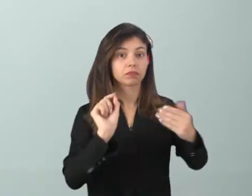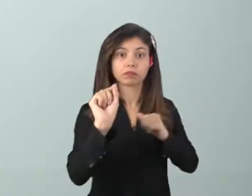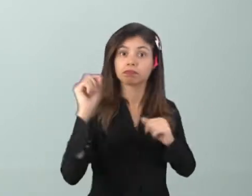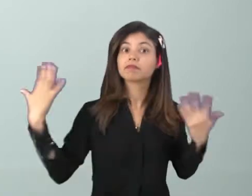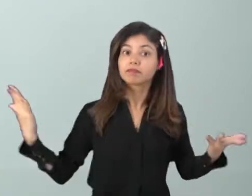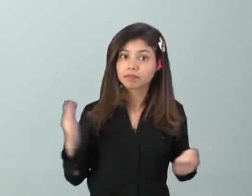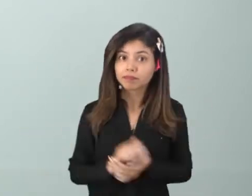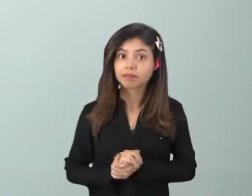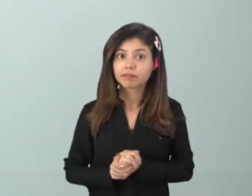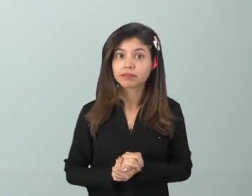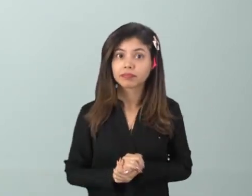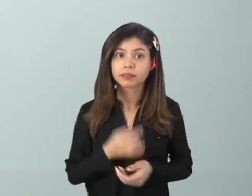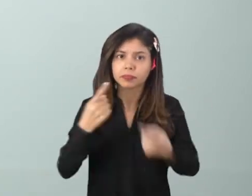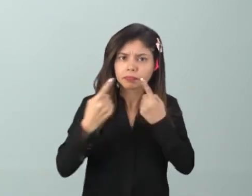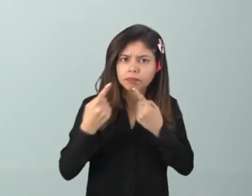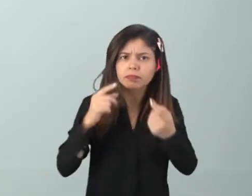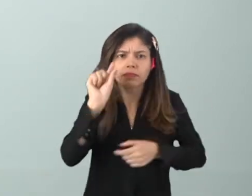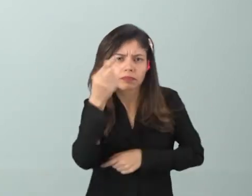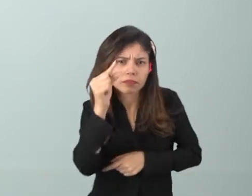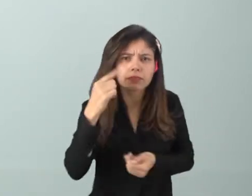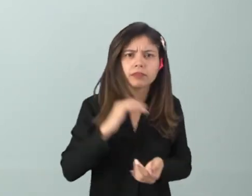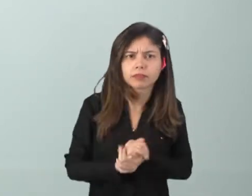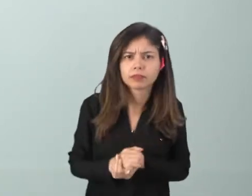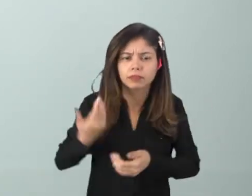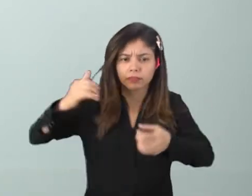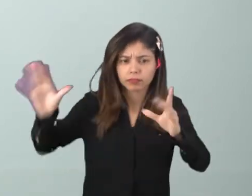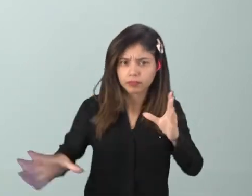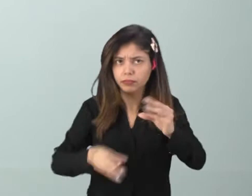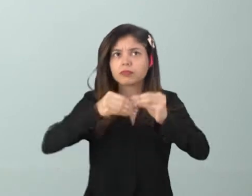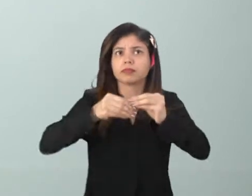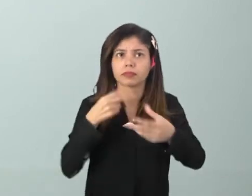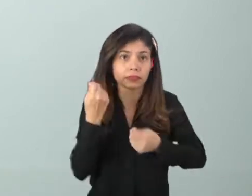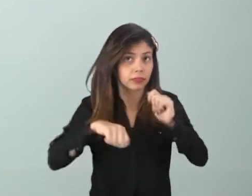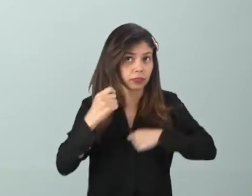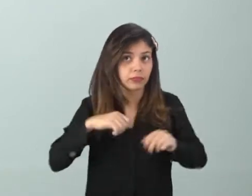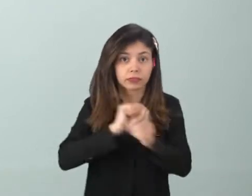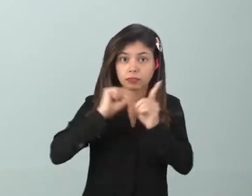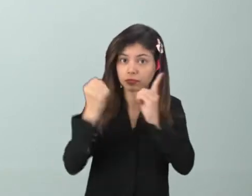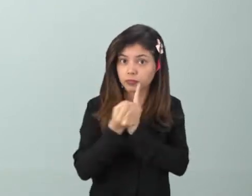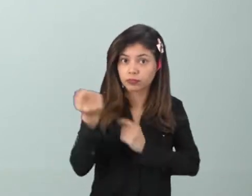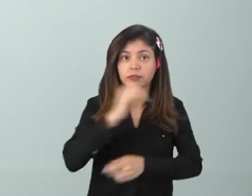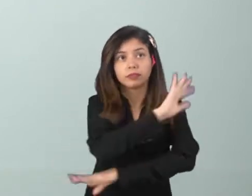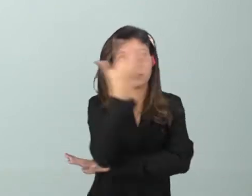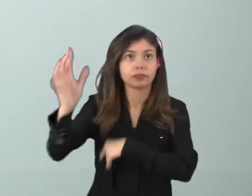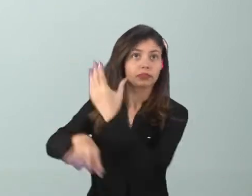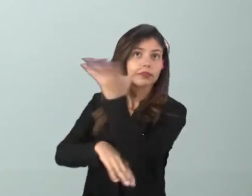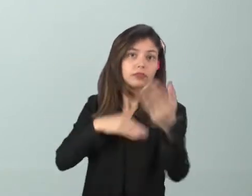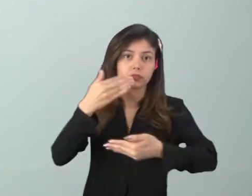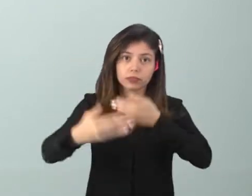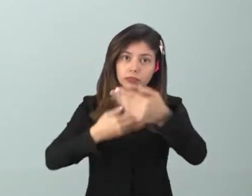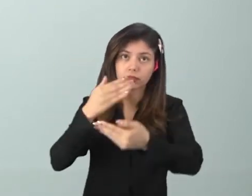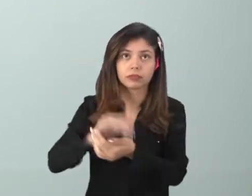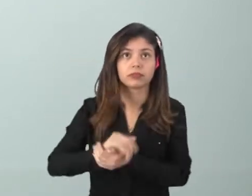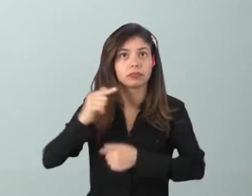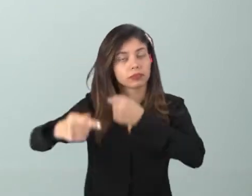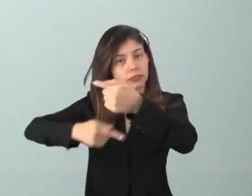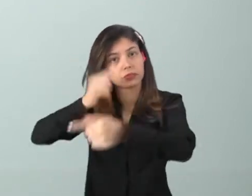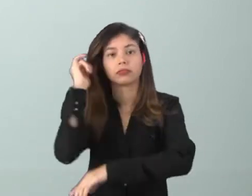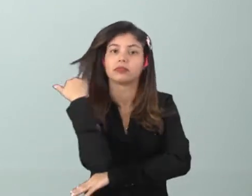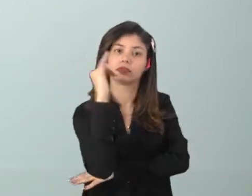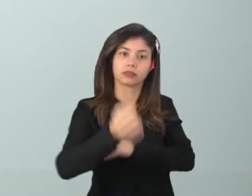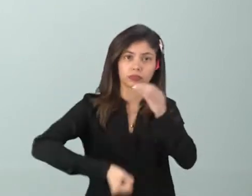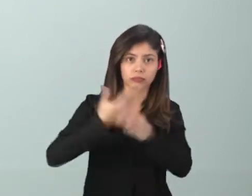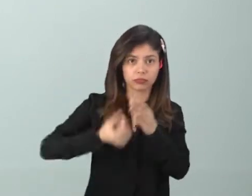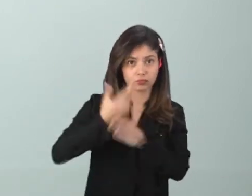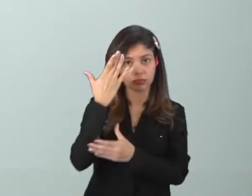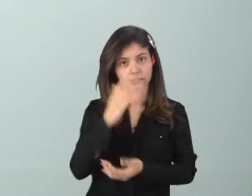ser, nós discutimos aqui um pouco sobre as implicações econômicas, sociais e ambientais nos vários processos